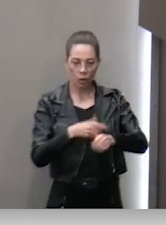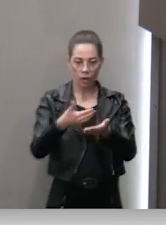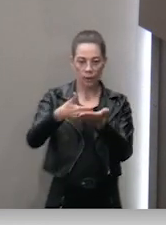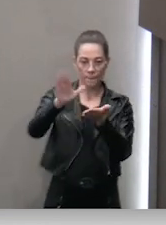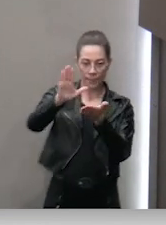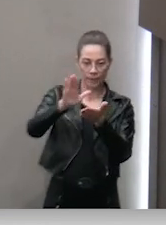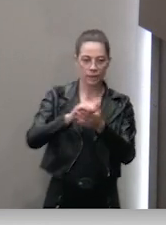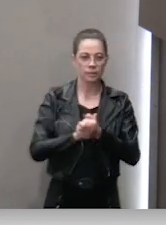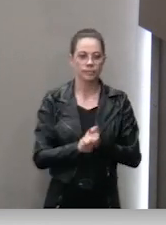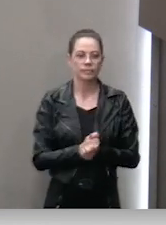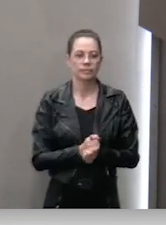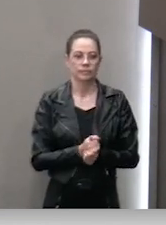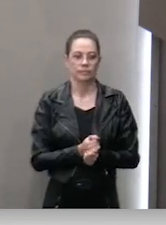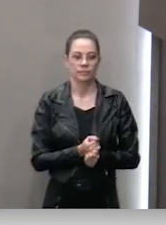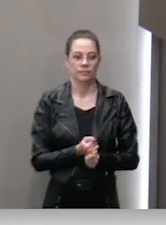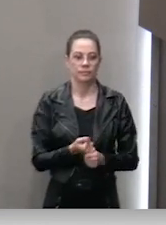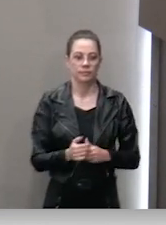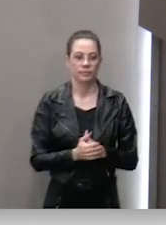demitido.